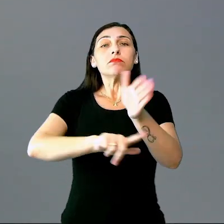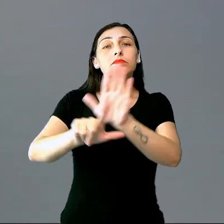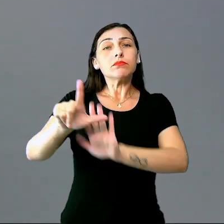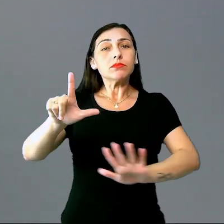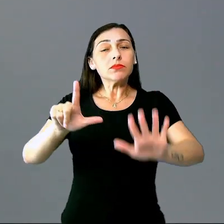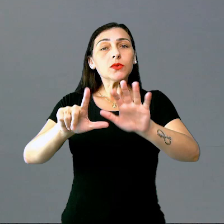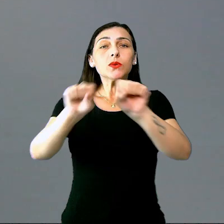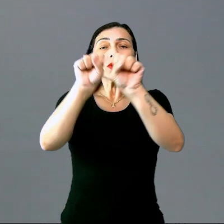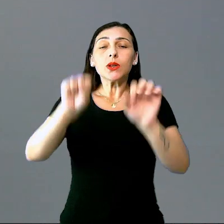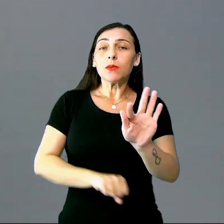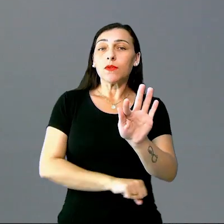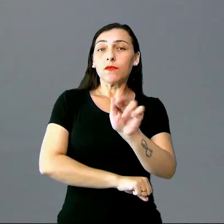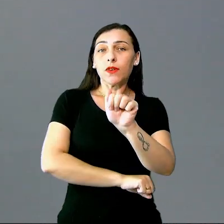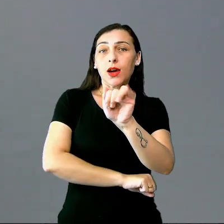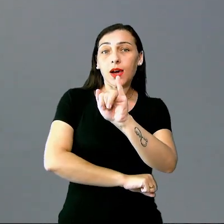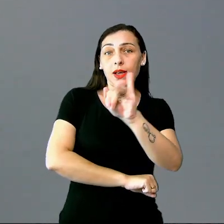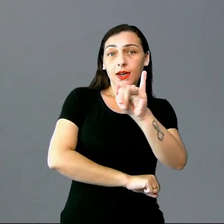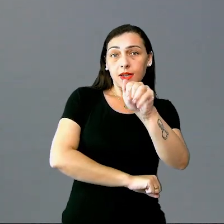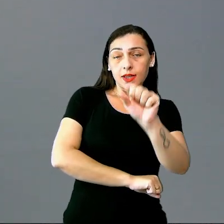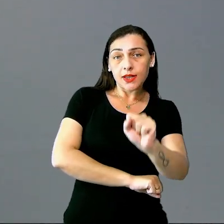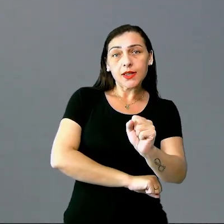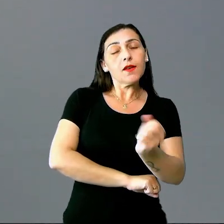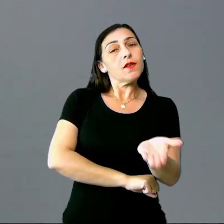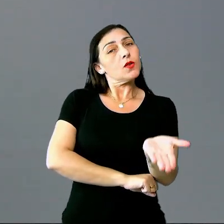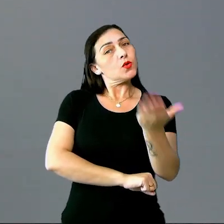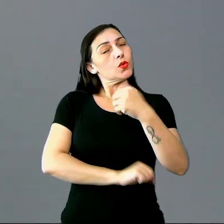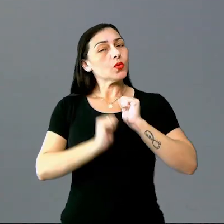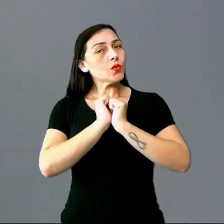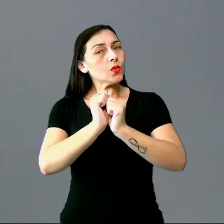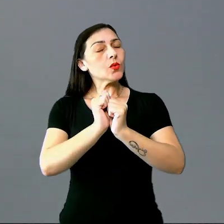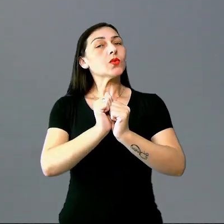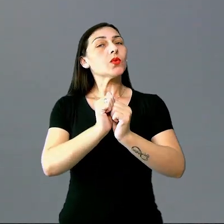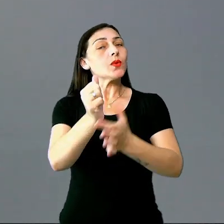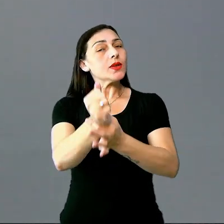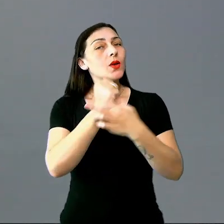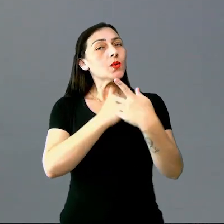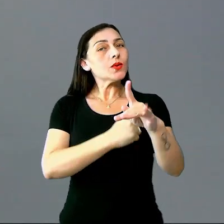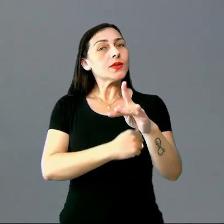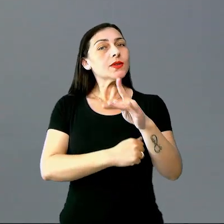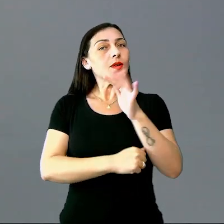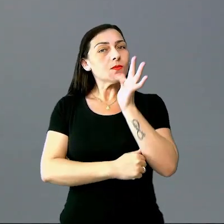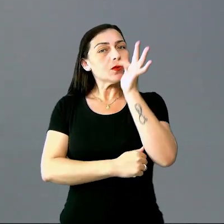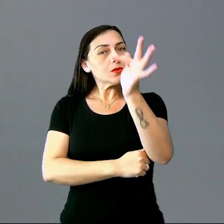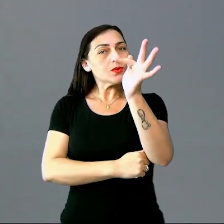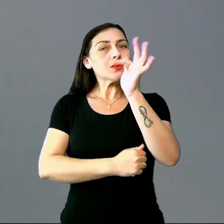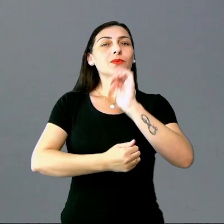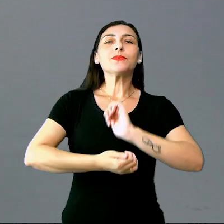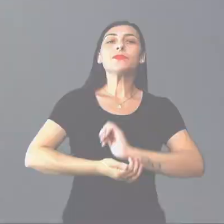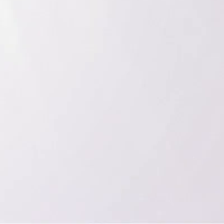plataforma do Sistema Farias Brito e venha junto conosco garantir o seu futuro.